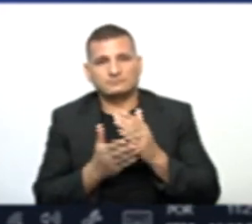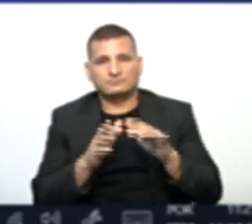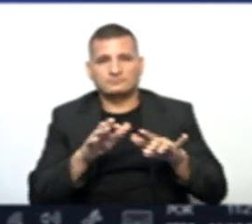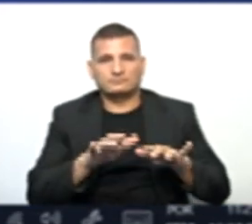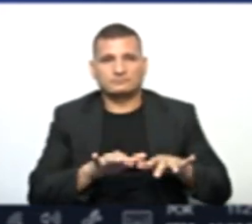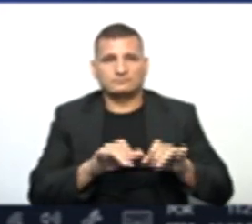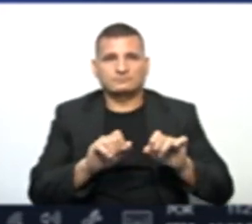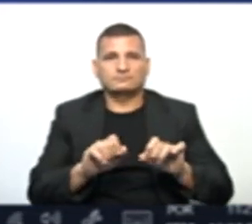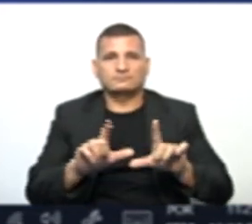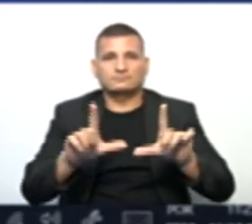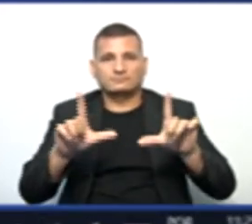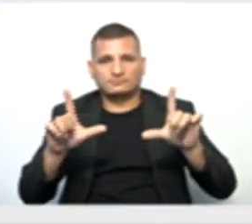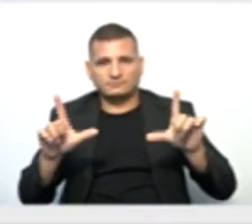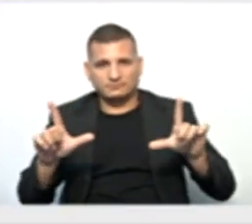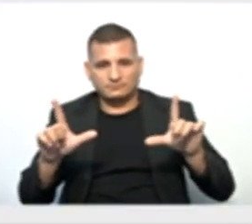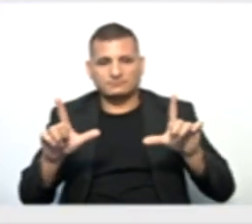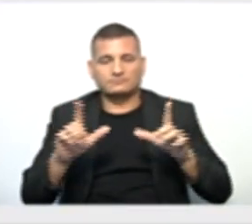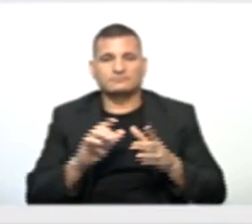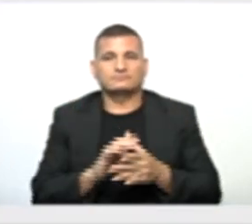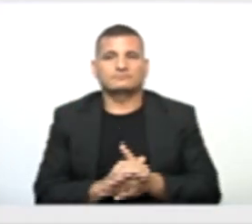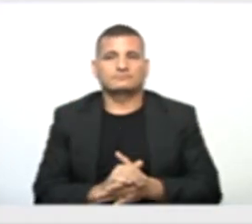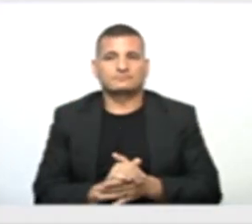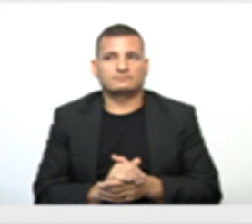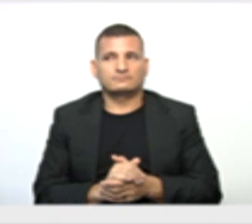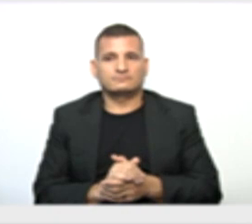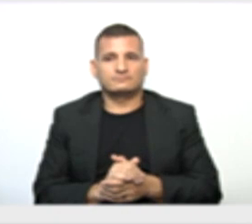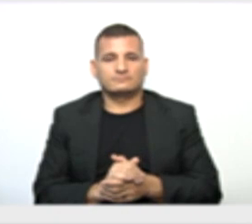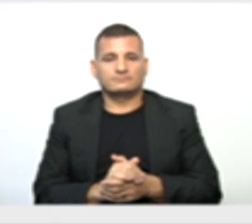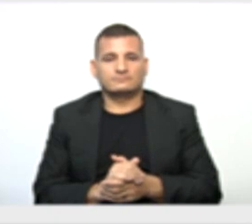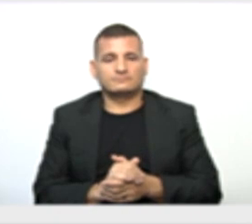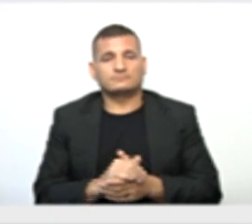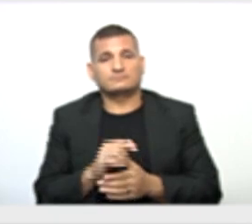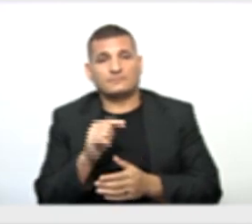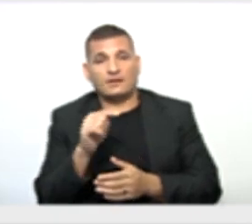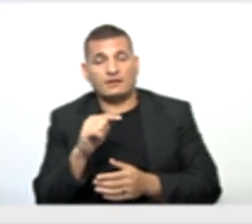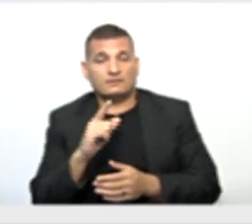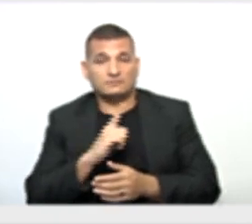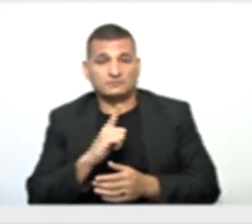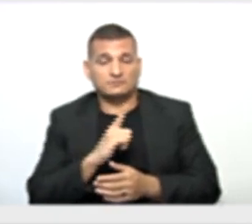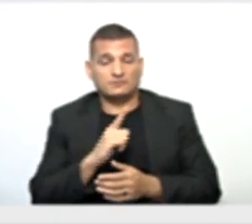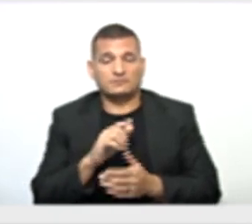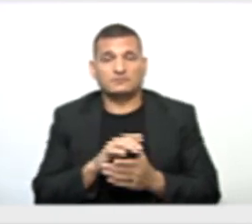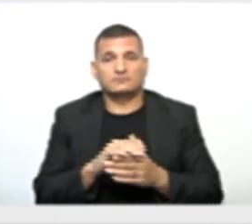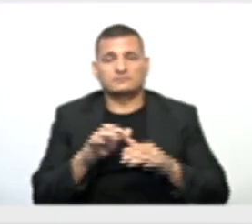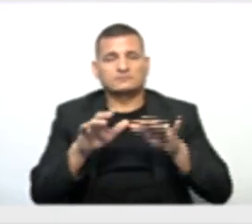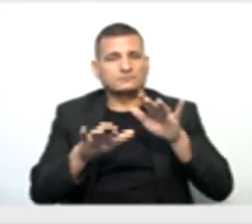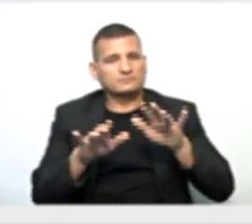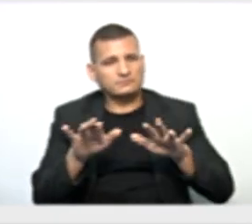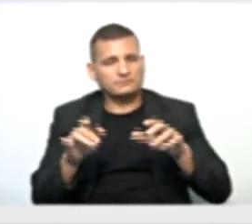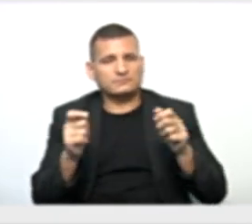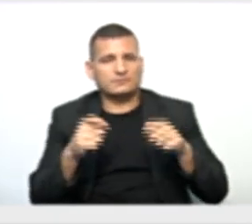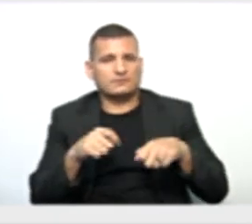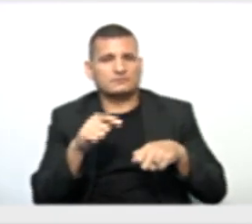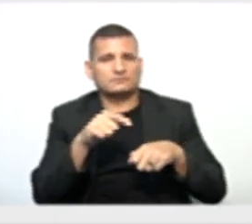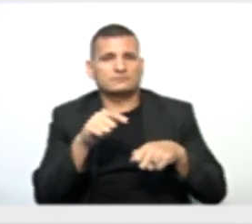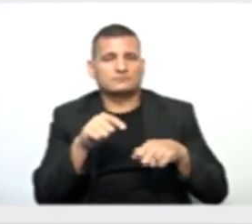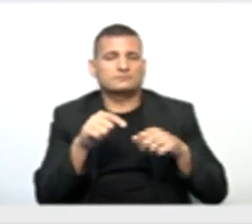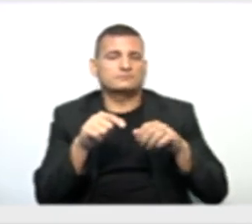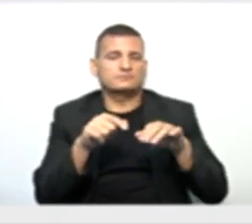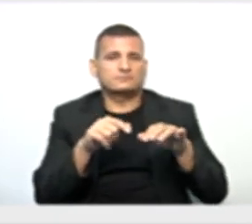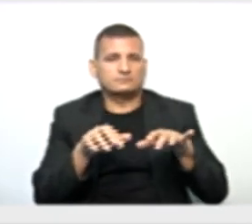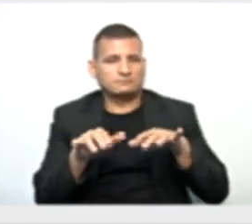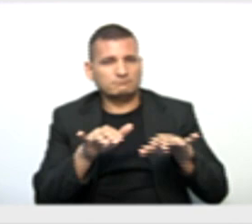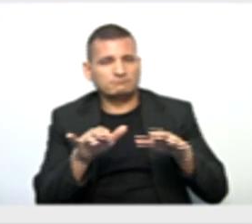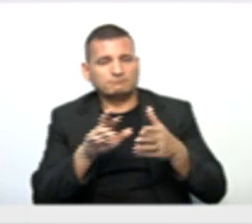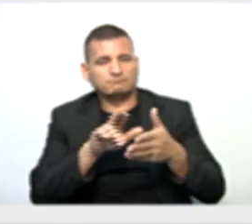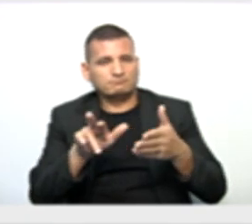de desenvolvimento, o idle. Então, aqui nós temos o idle e é possível executar comandos aqui, né?